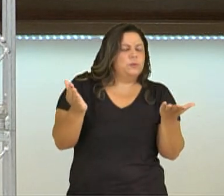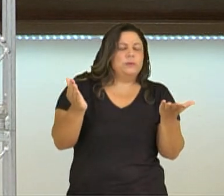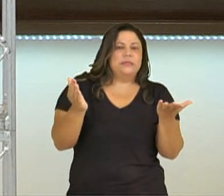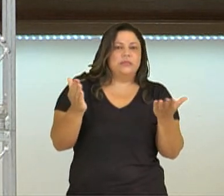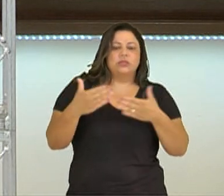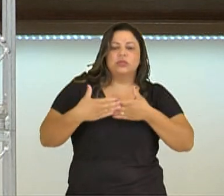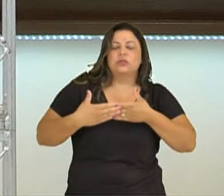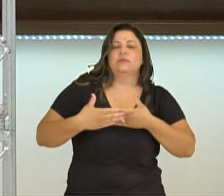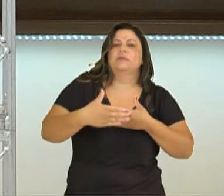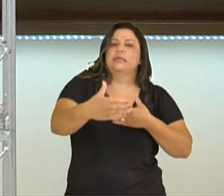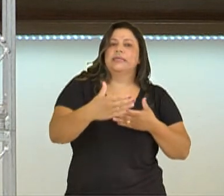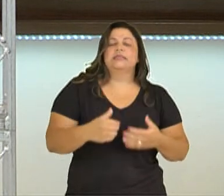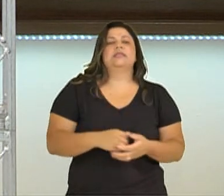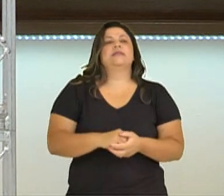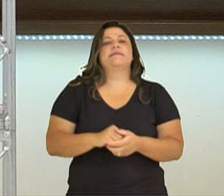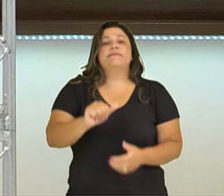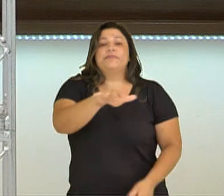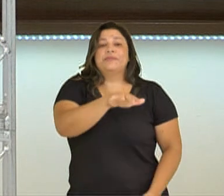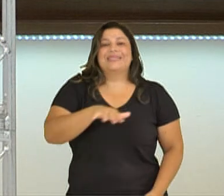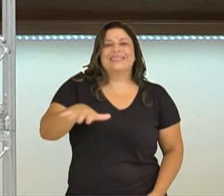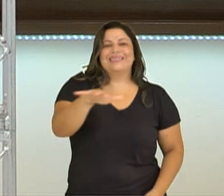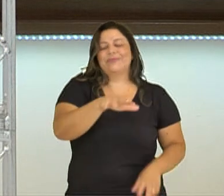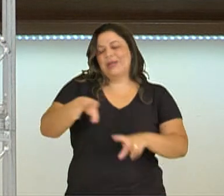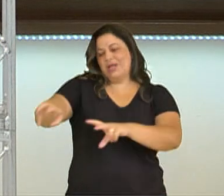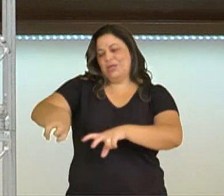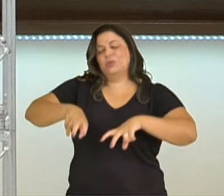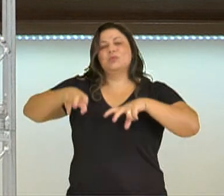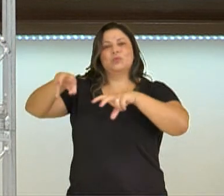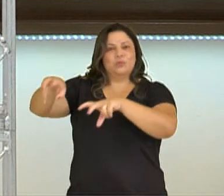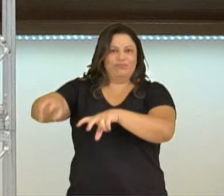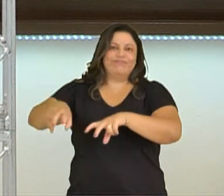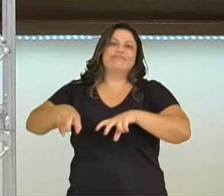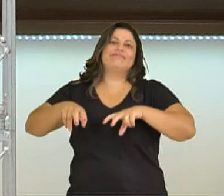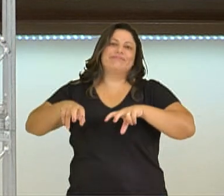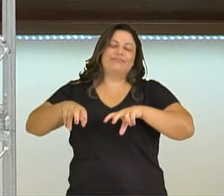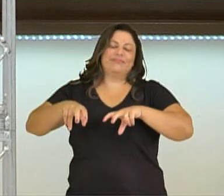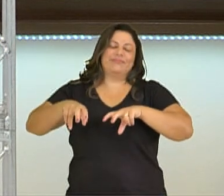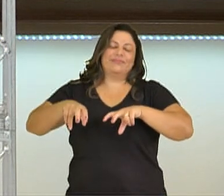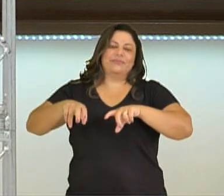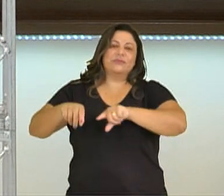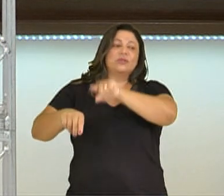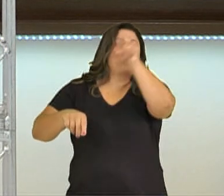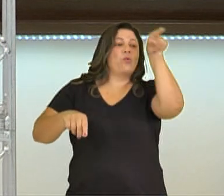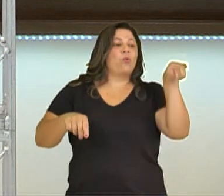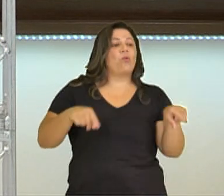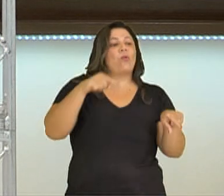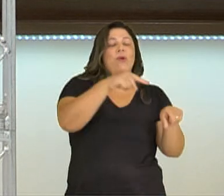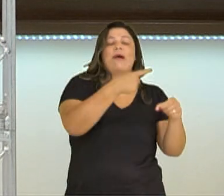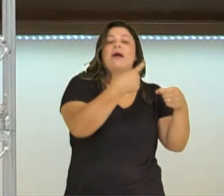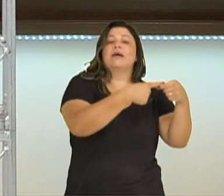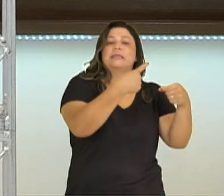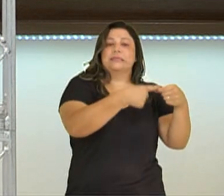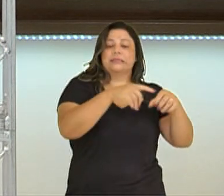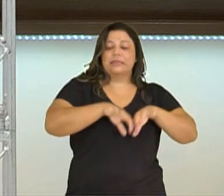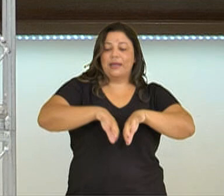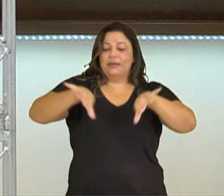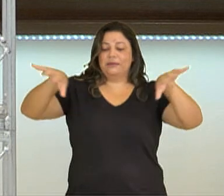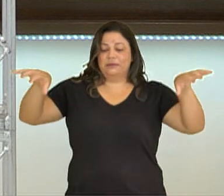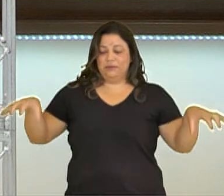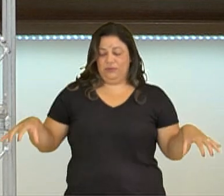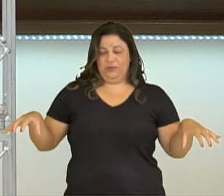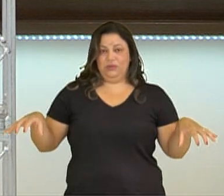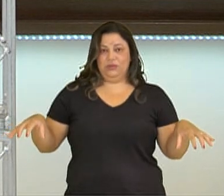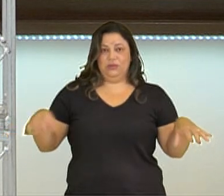partir disso? Em espaço rural e espaço urbano. Então, são características